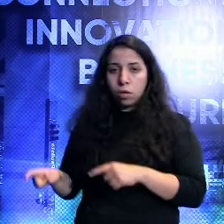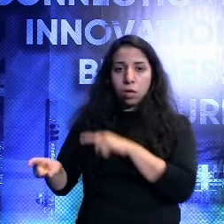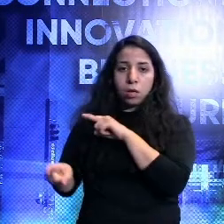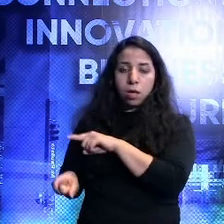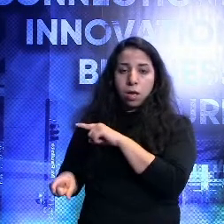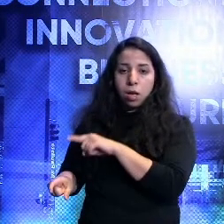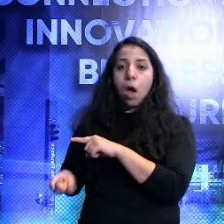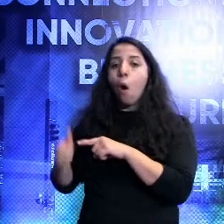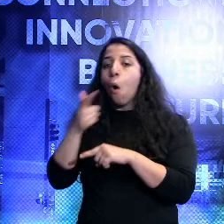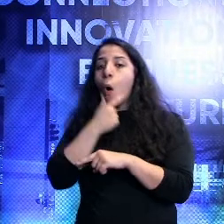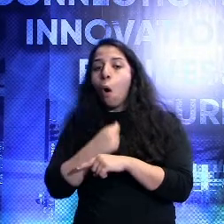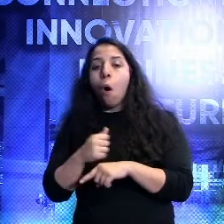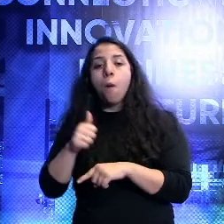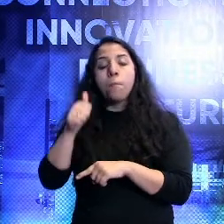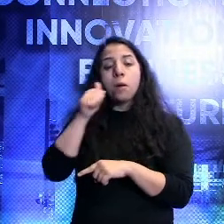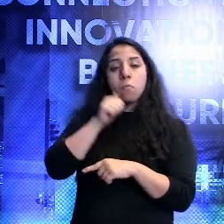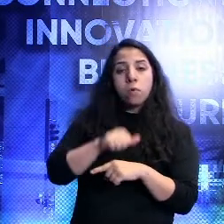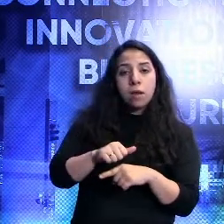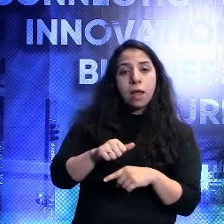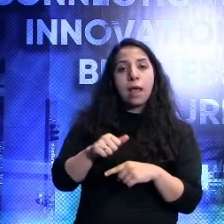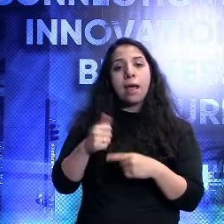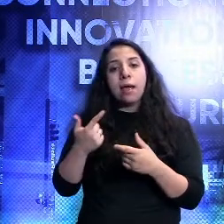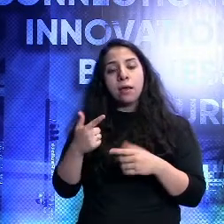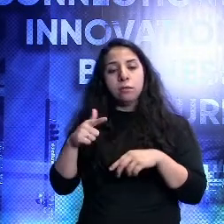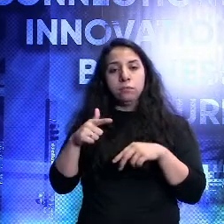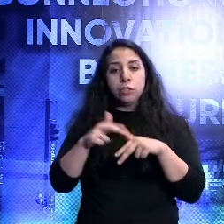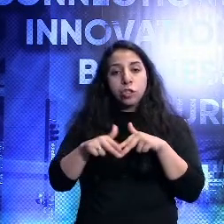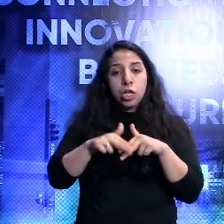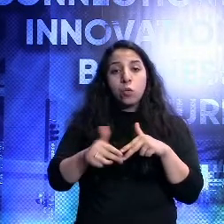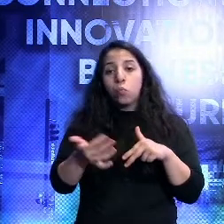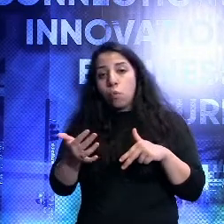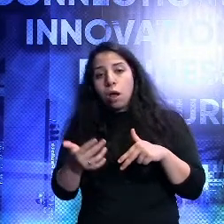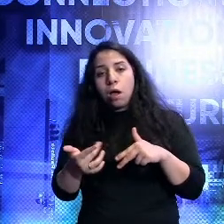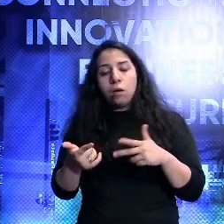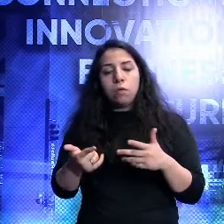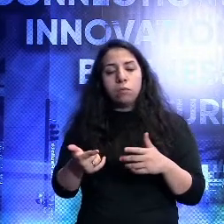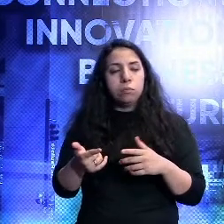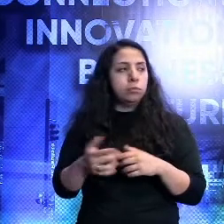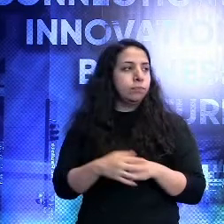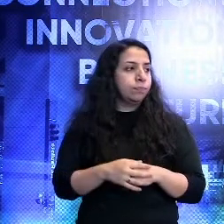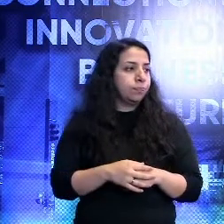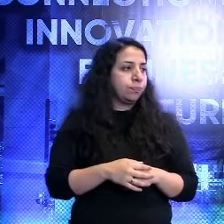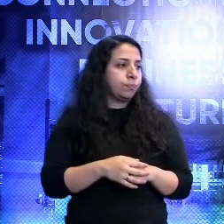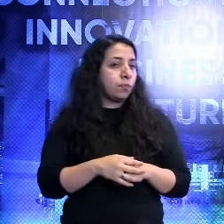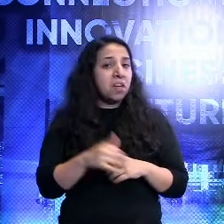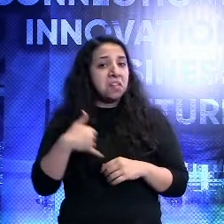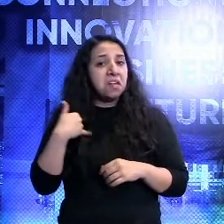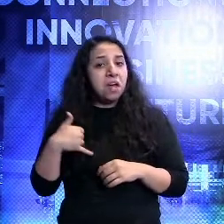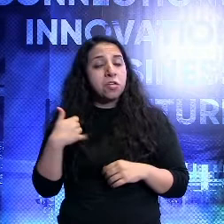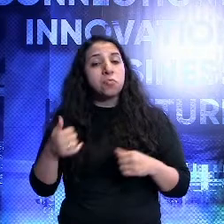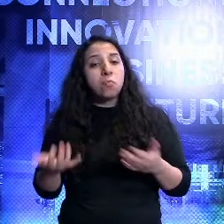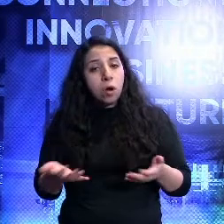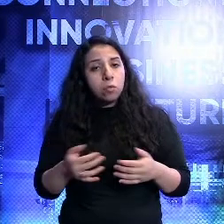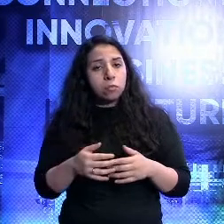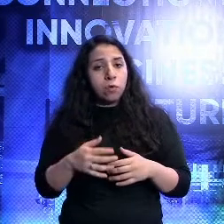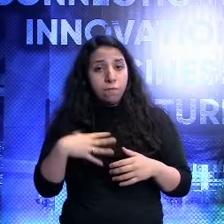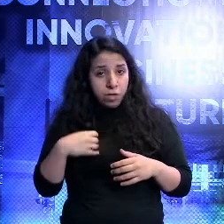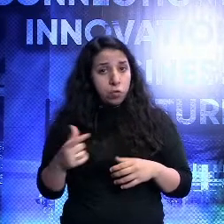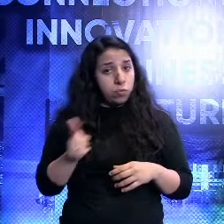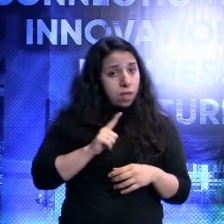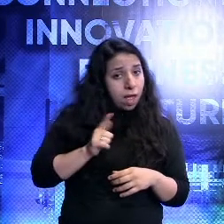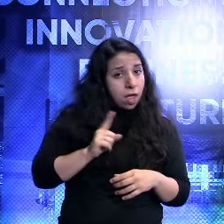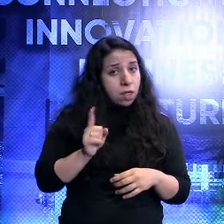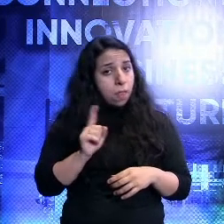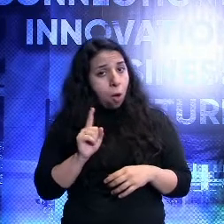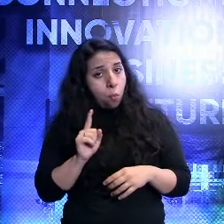homem, mulher, transmasculino, etc. Certo? Que idade ela tem, se ela tem filhos e assim por